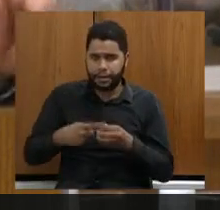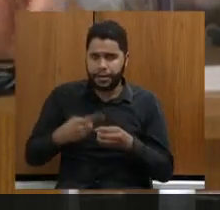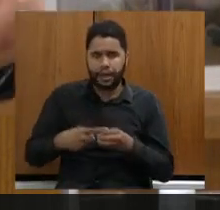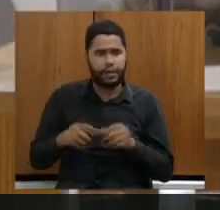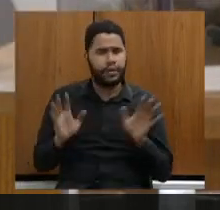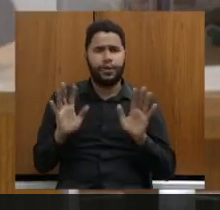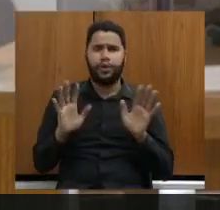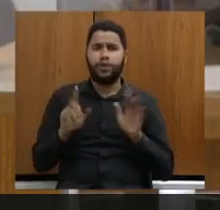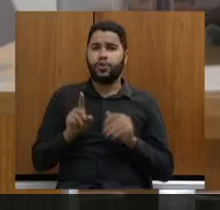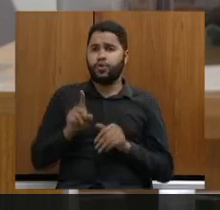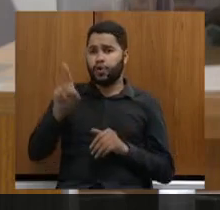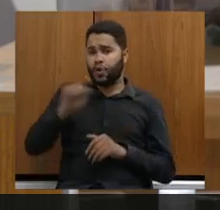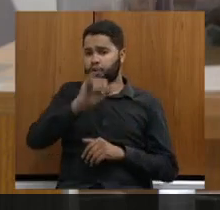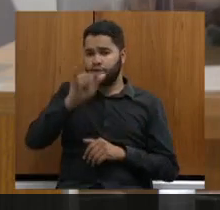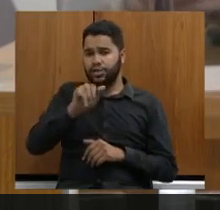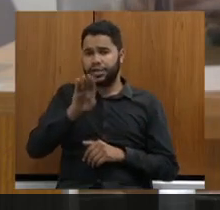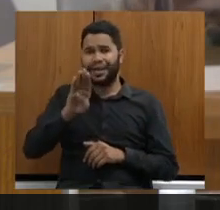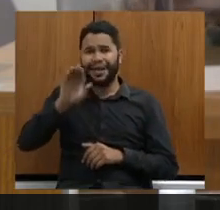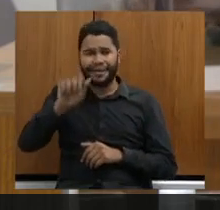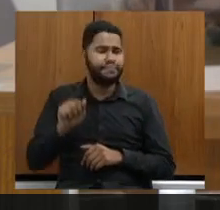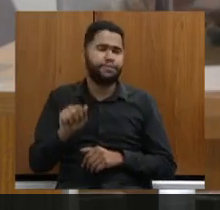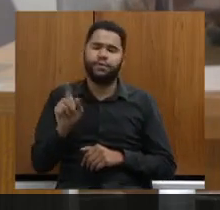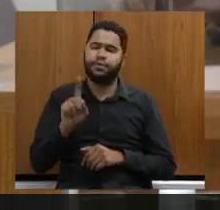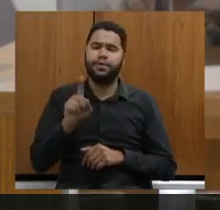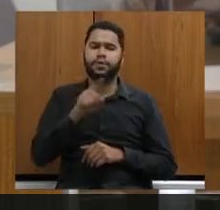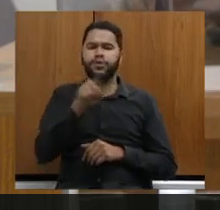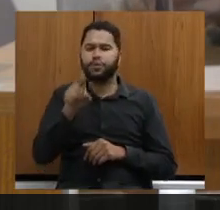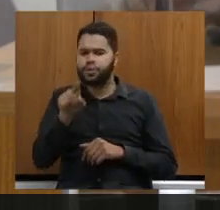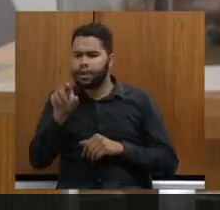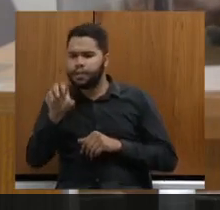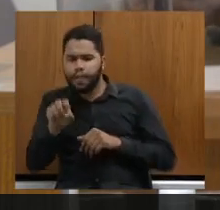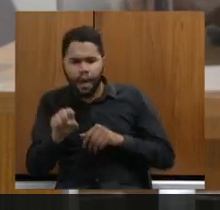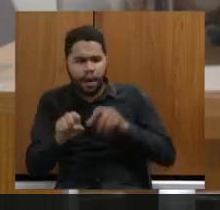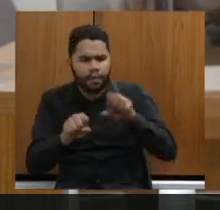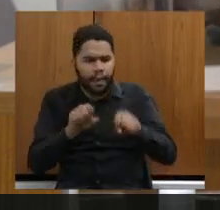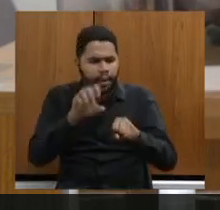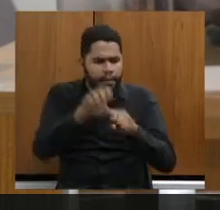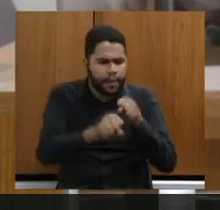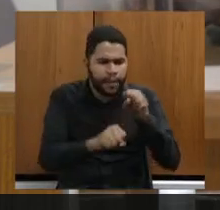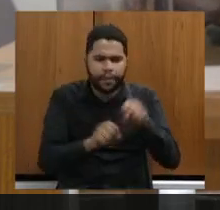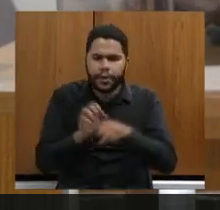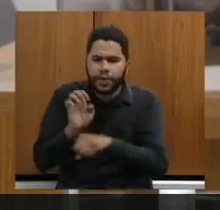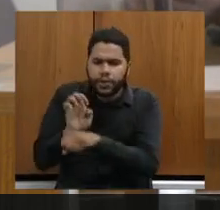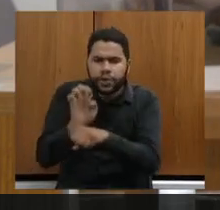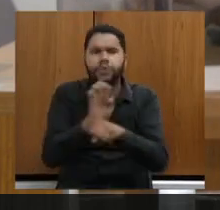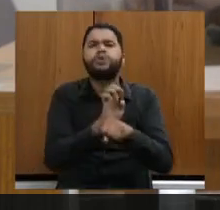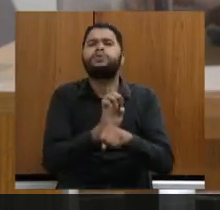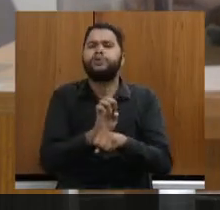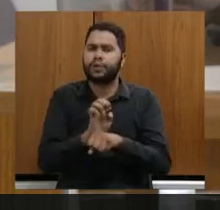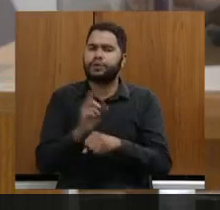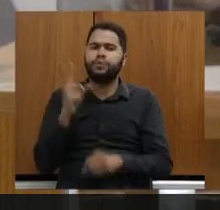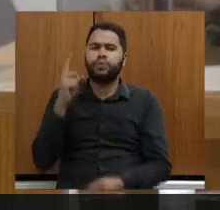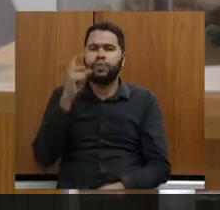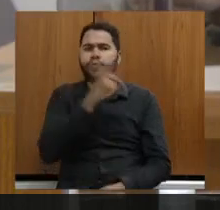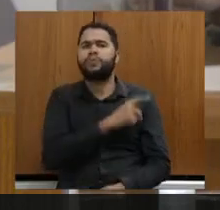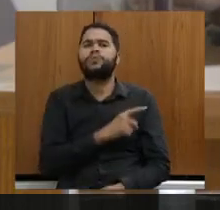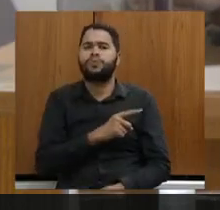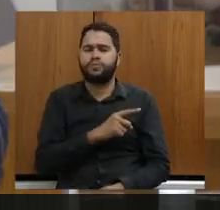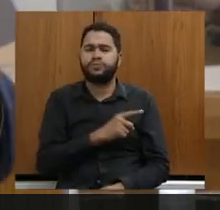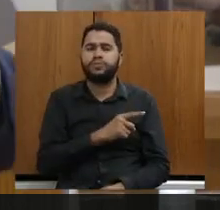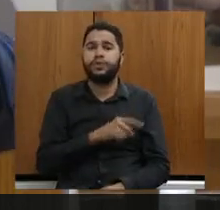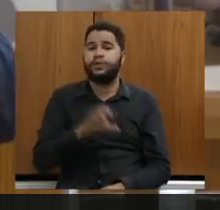Virginia não é só lá no Jaíba não se o show levantar nós vamos achar um estado com muita dificuldade em que o recurso para